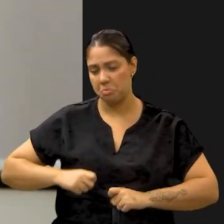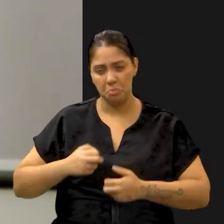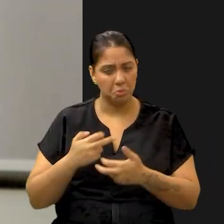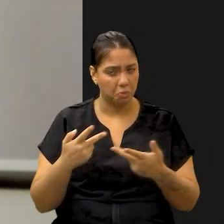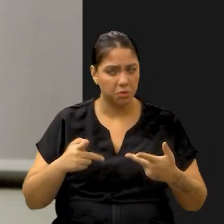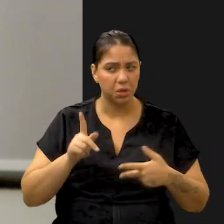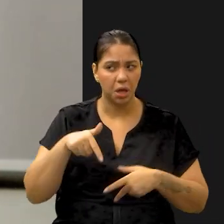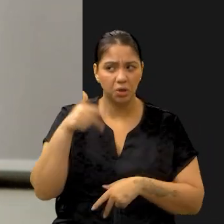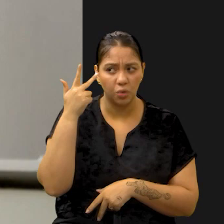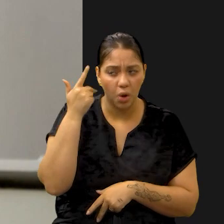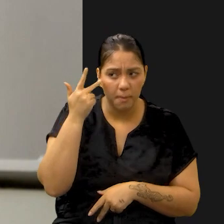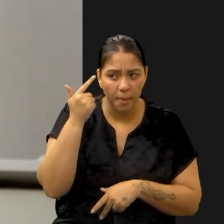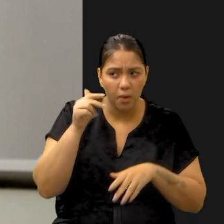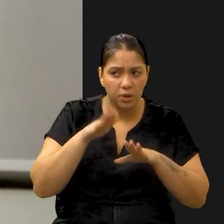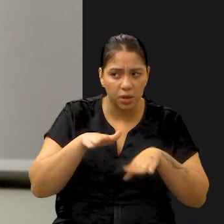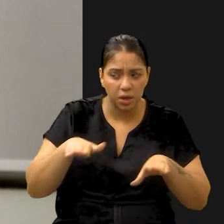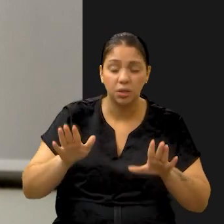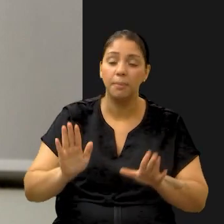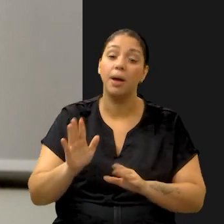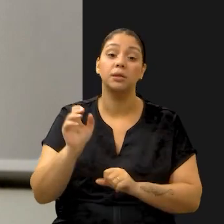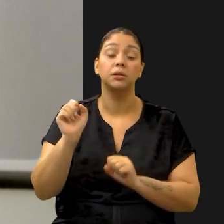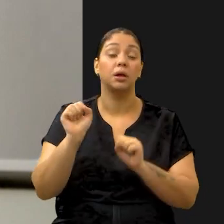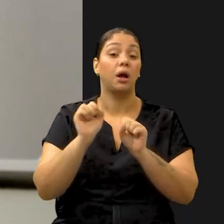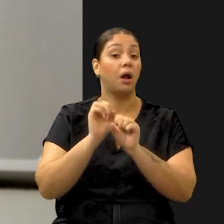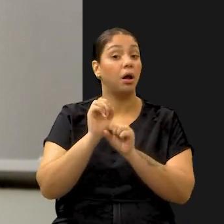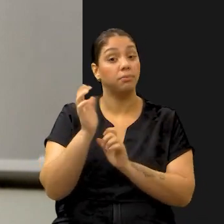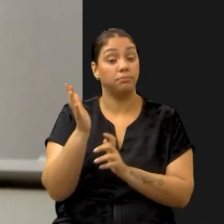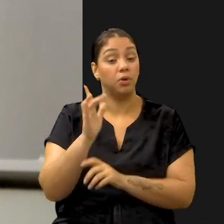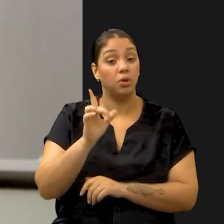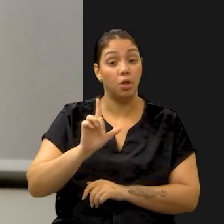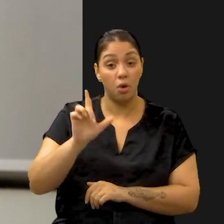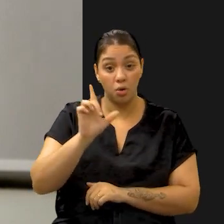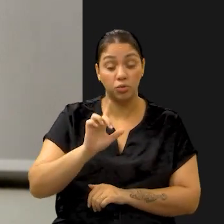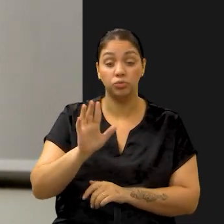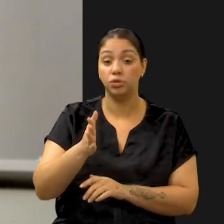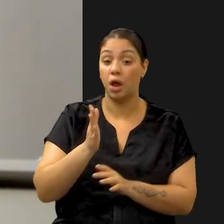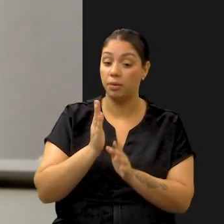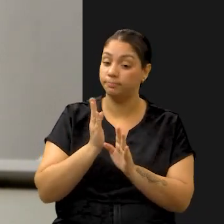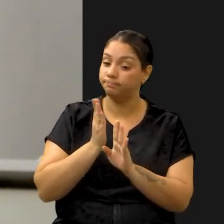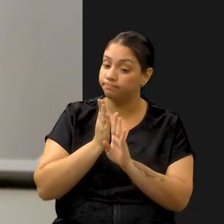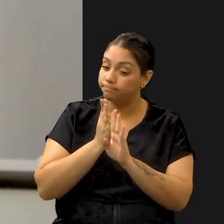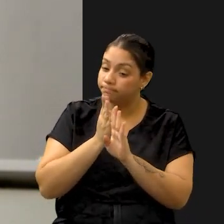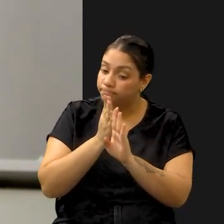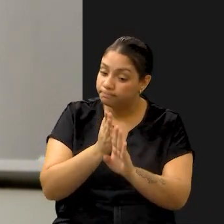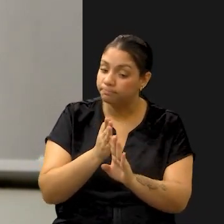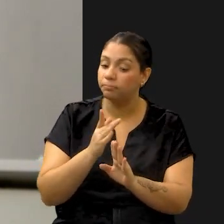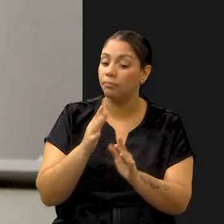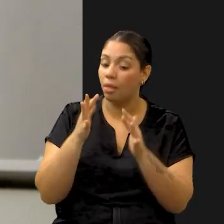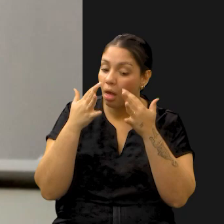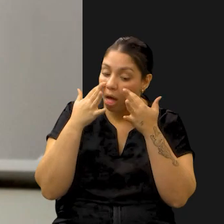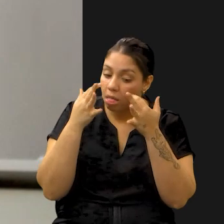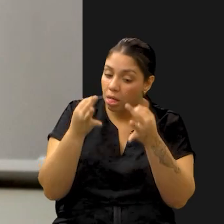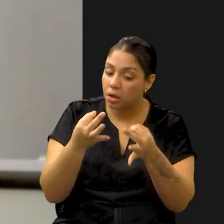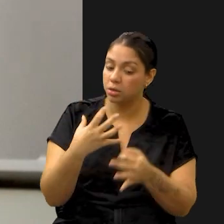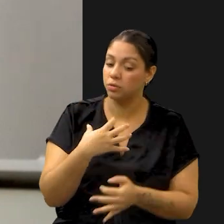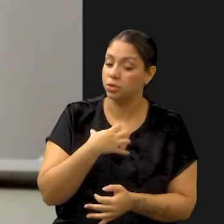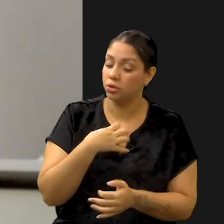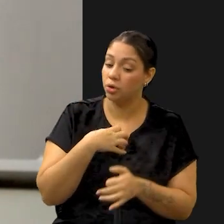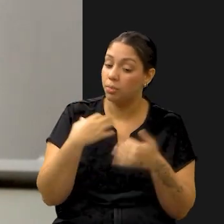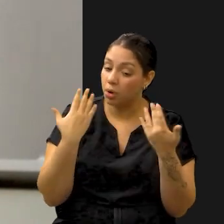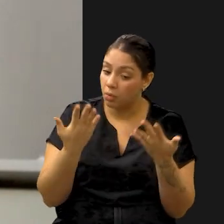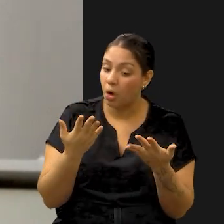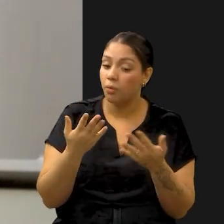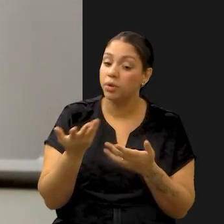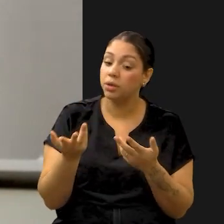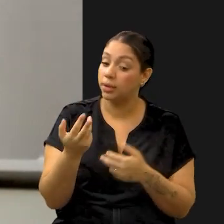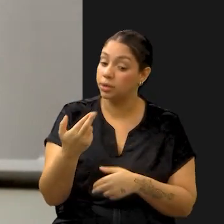comuns no intestino da criança, mas claro que é importante a gente seguir uma investigação, dar uma atenção ao sintoma